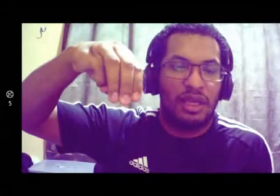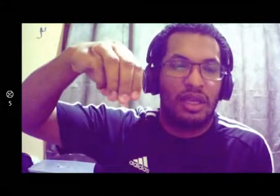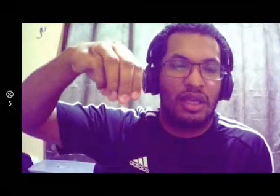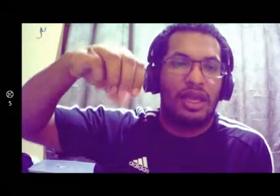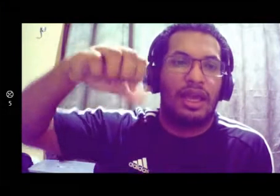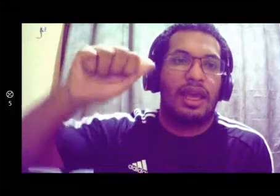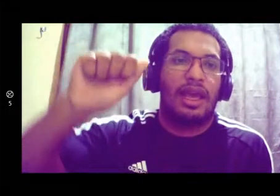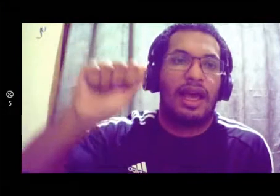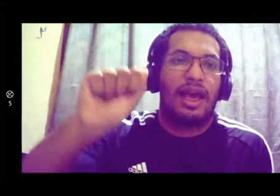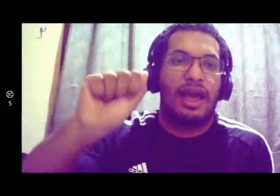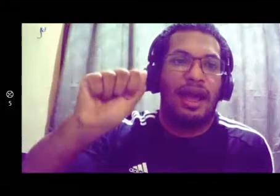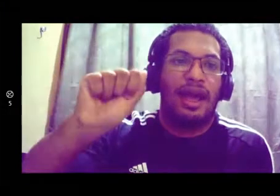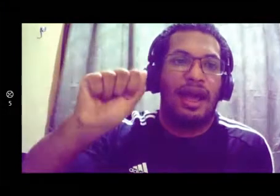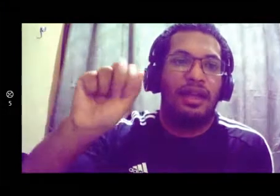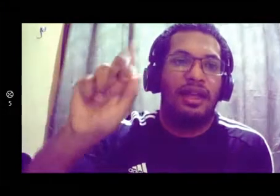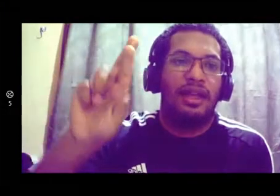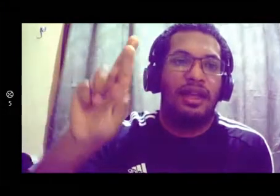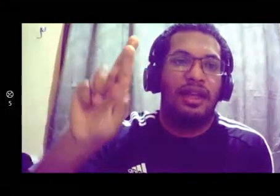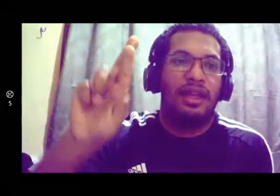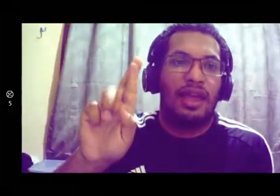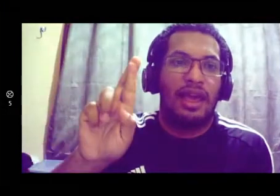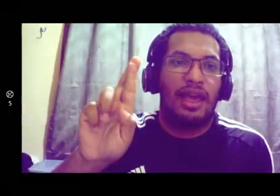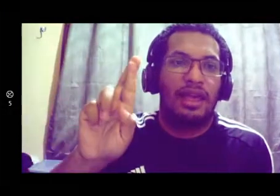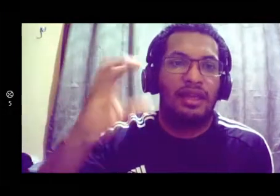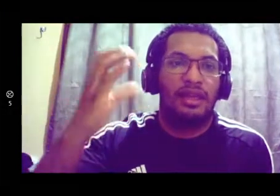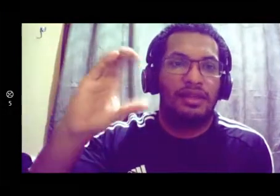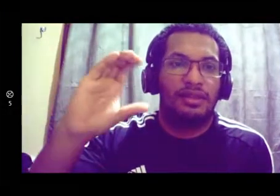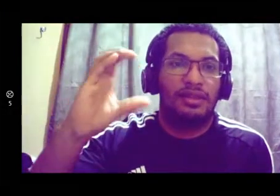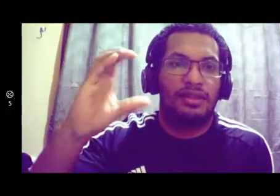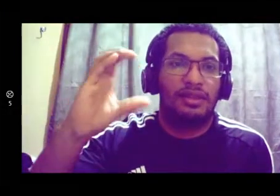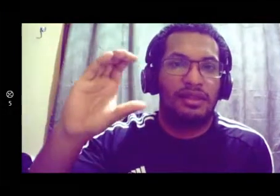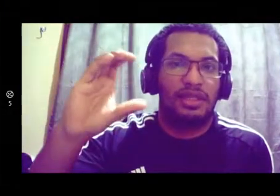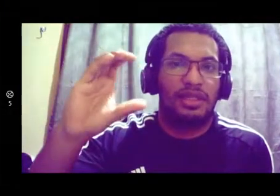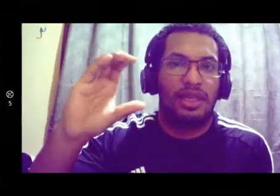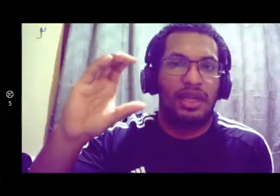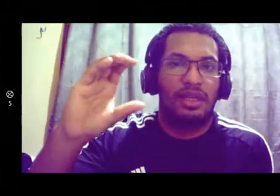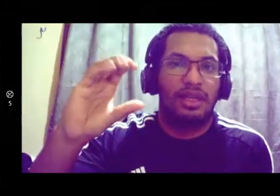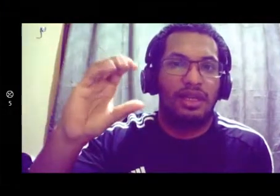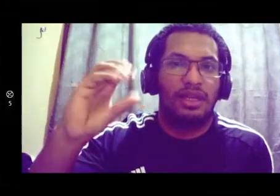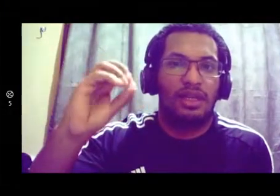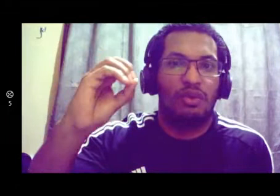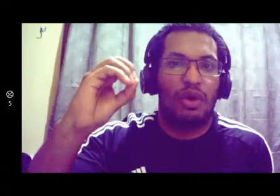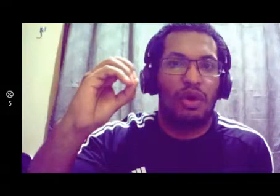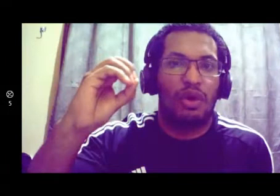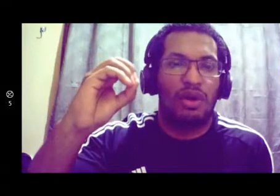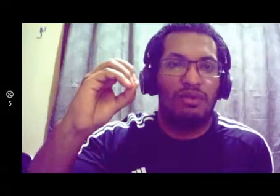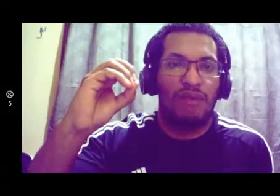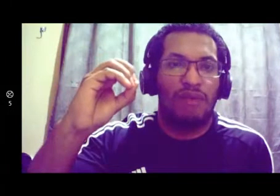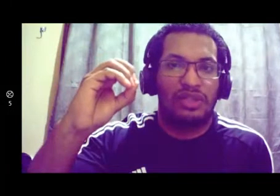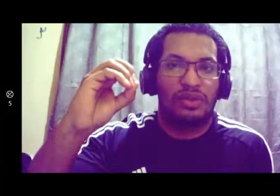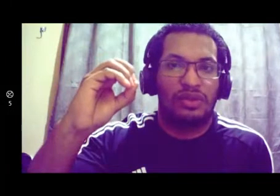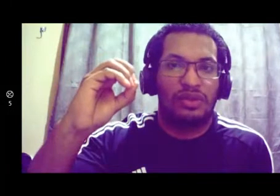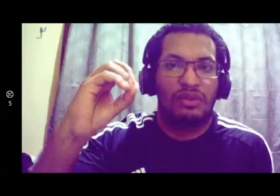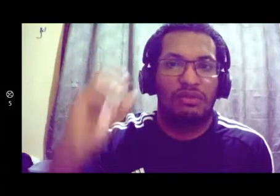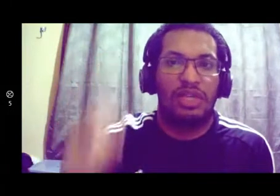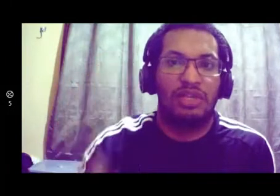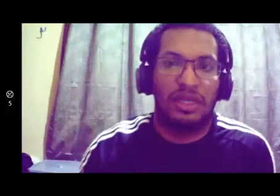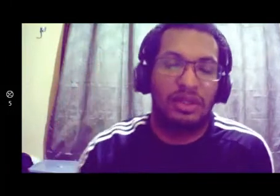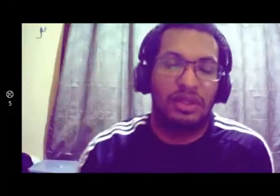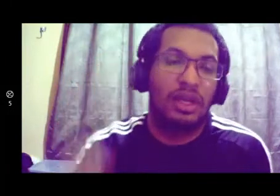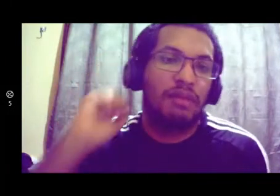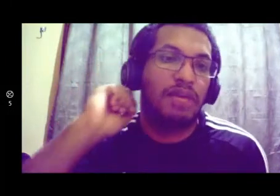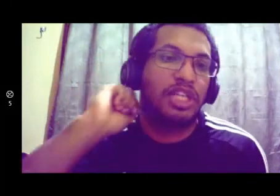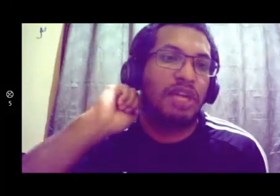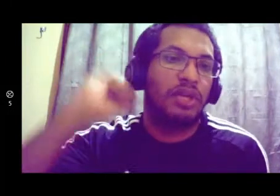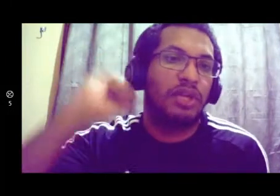M, A, R, C cedilha e o O. Março. Mês de